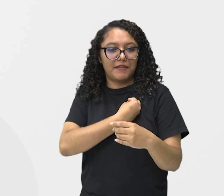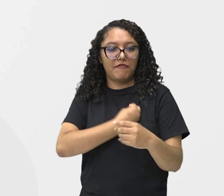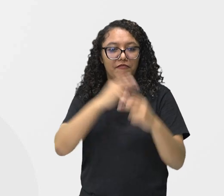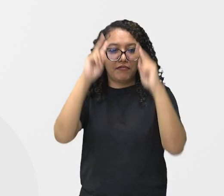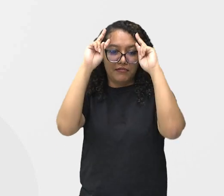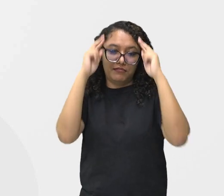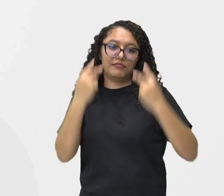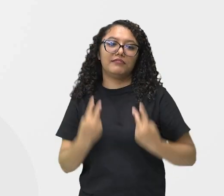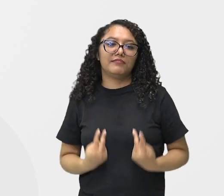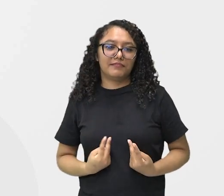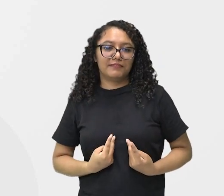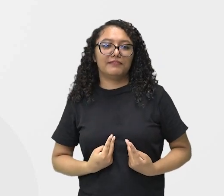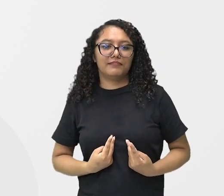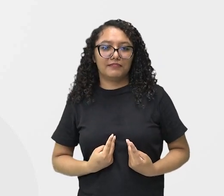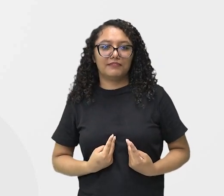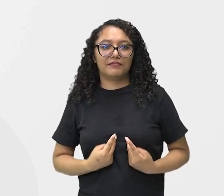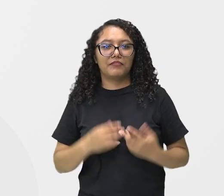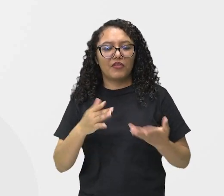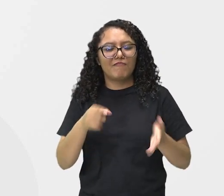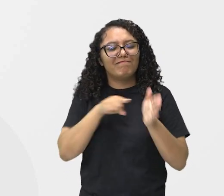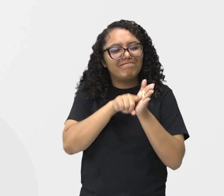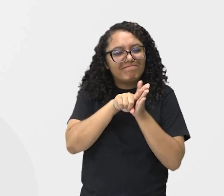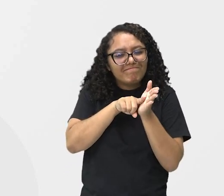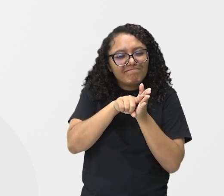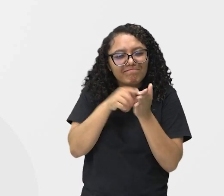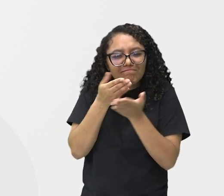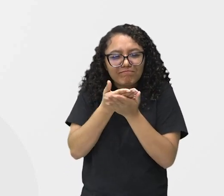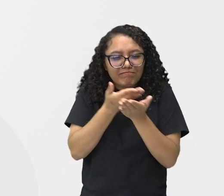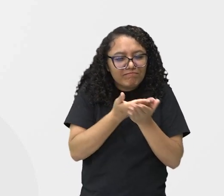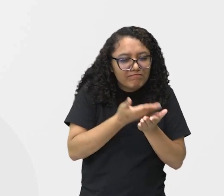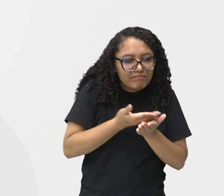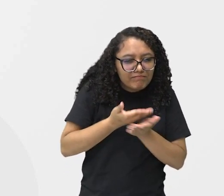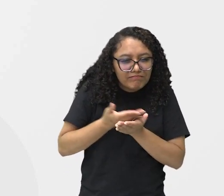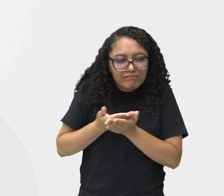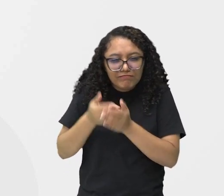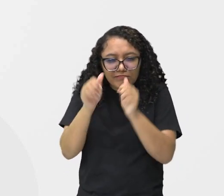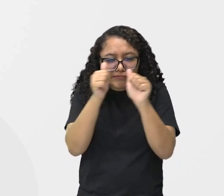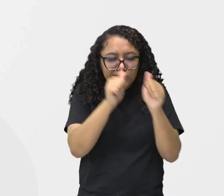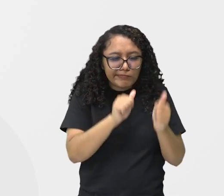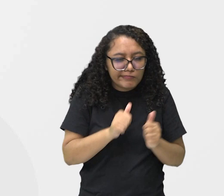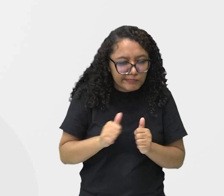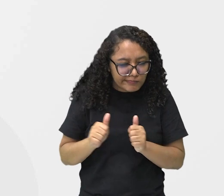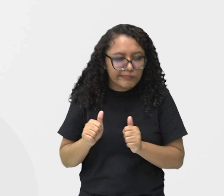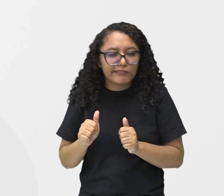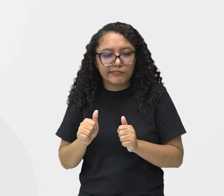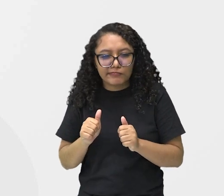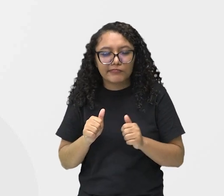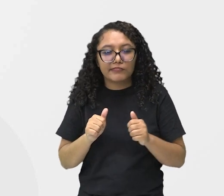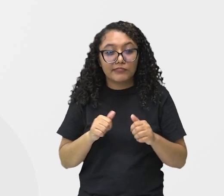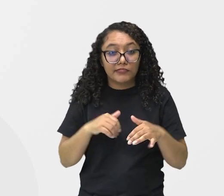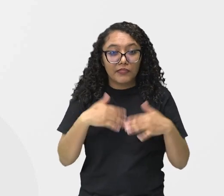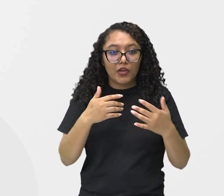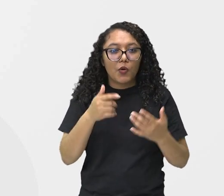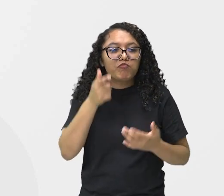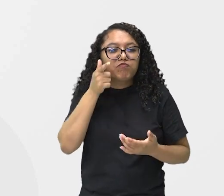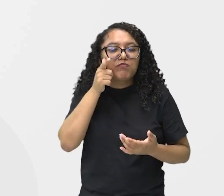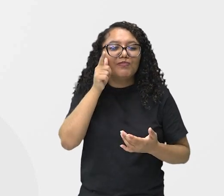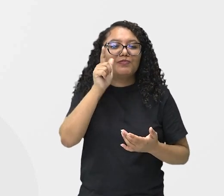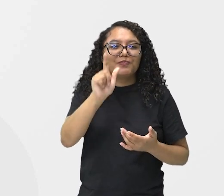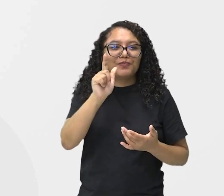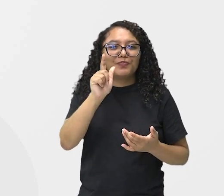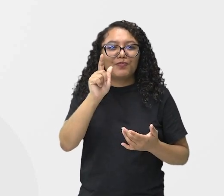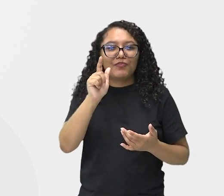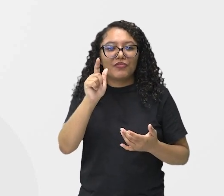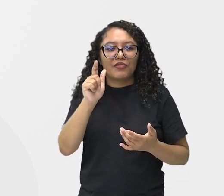ele começou a pesquisar, a analisar, a estudar e